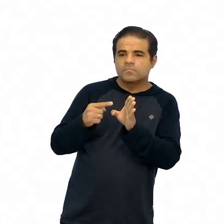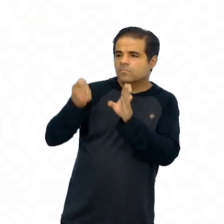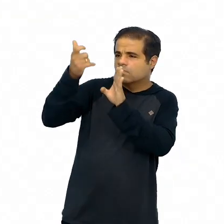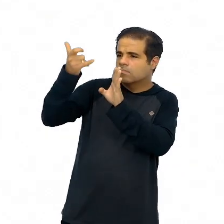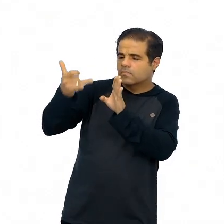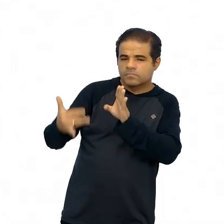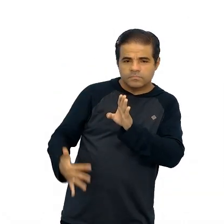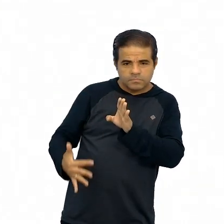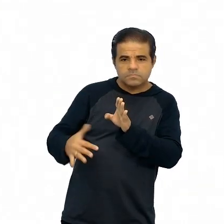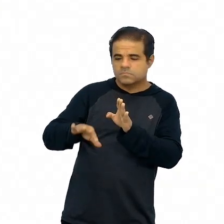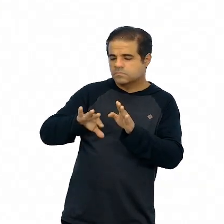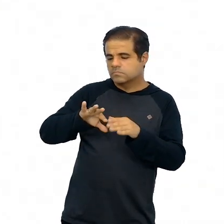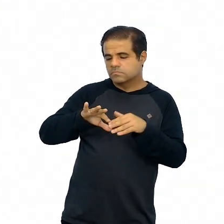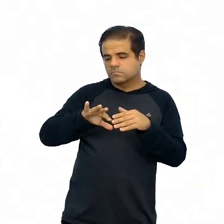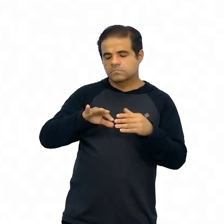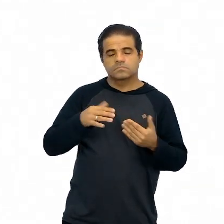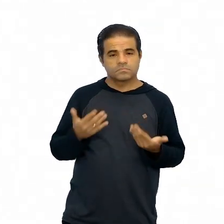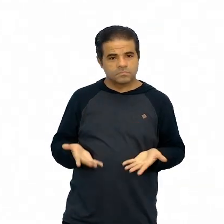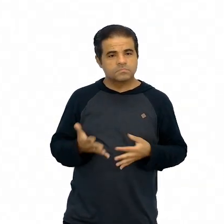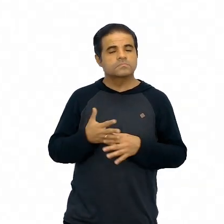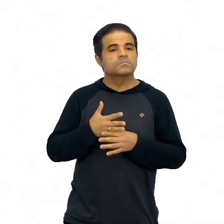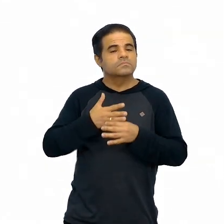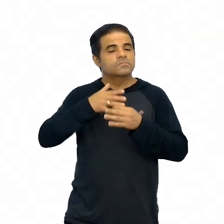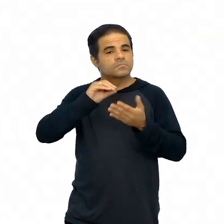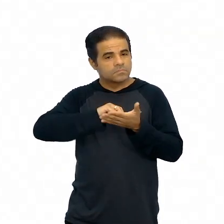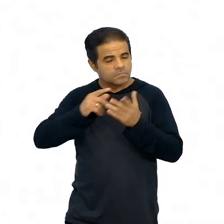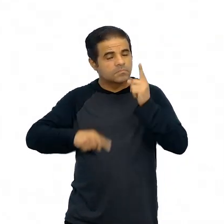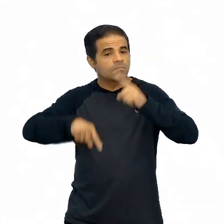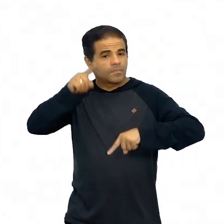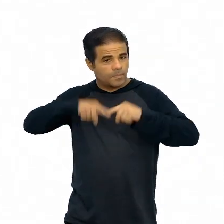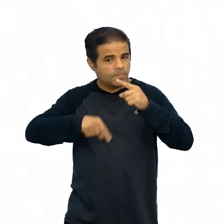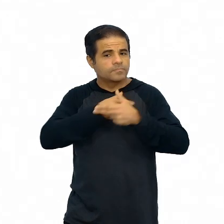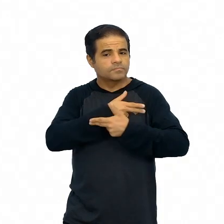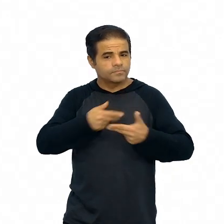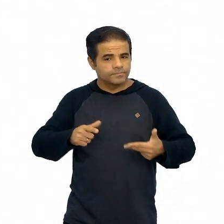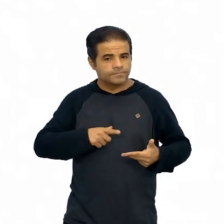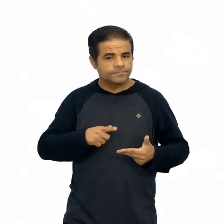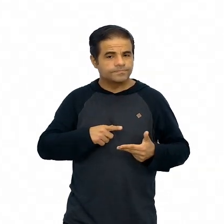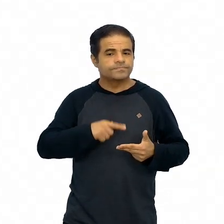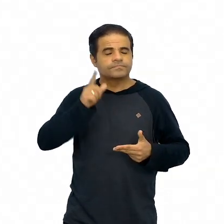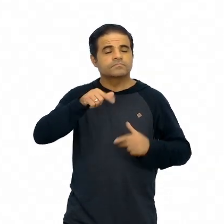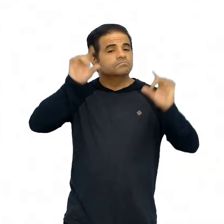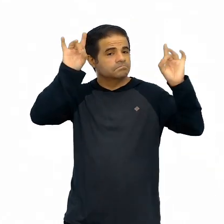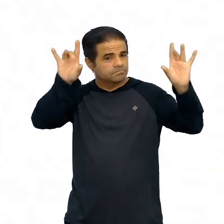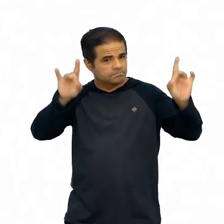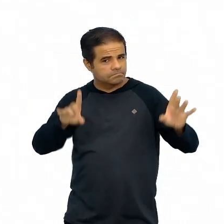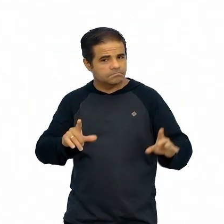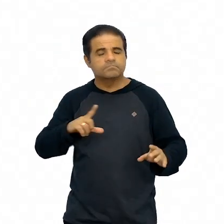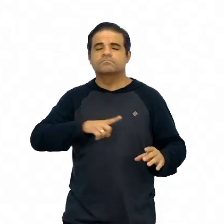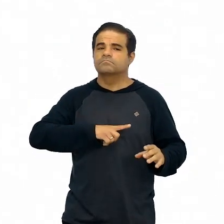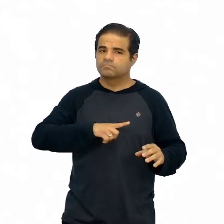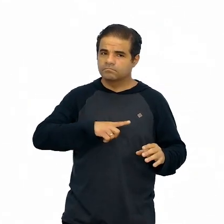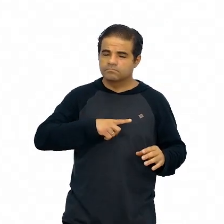fala especialmente do conteúdo, tem o conteúdo especializado, né? E